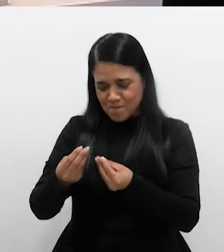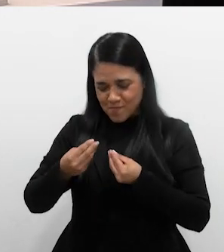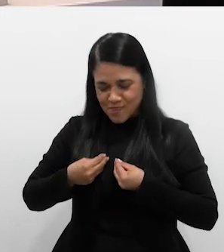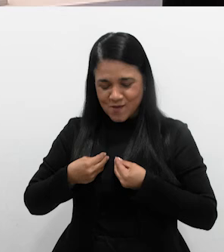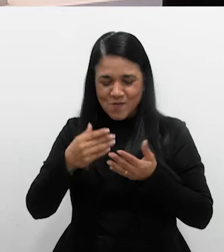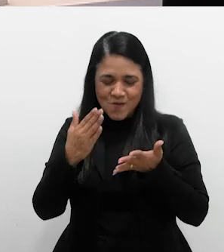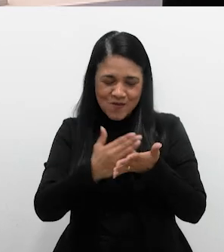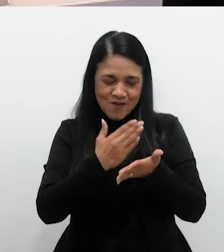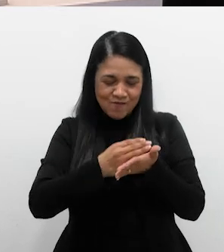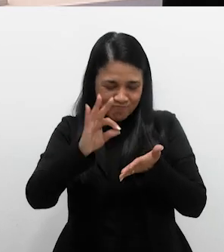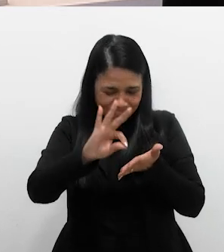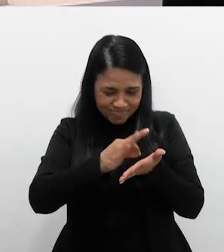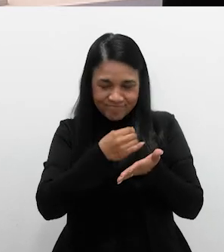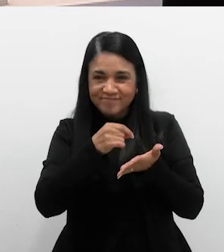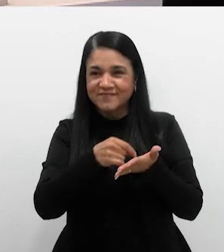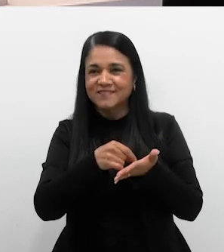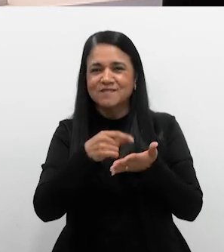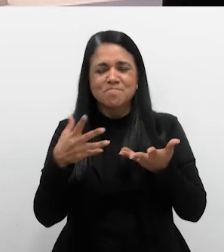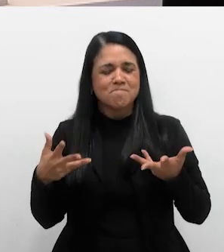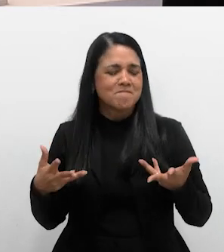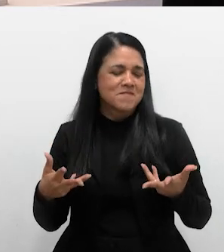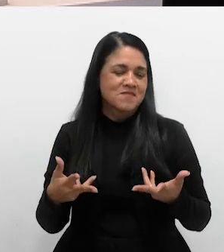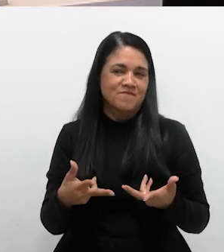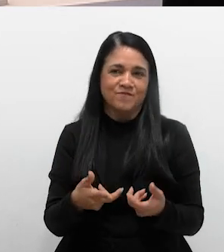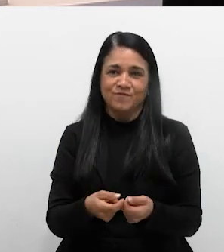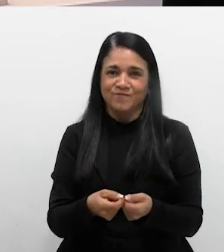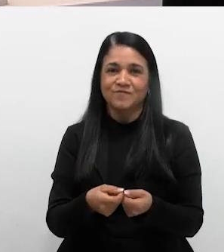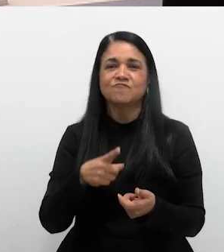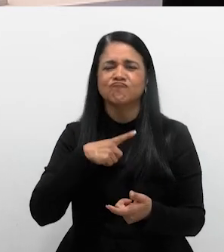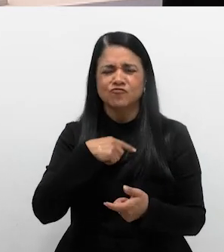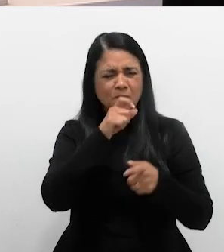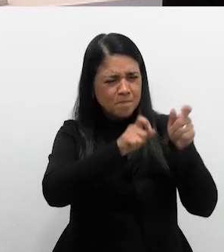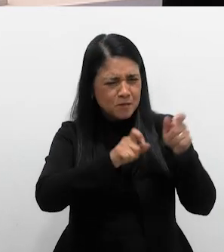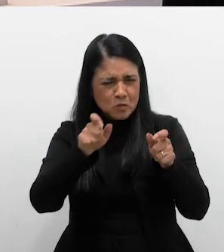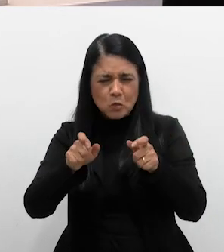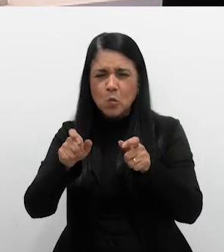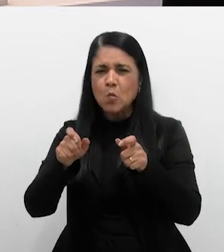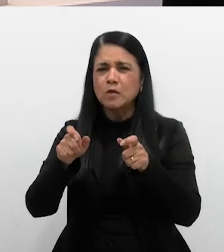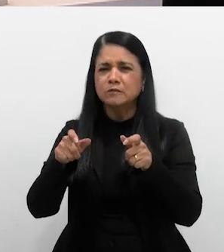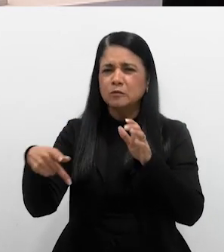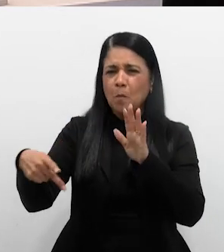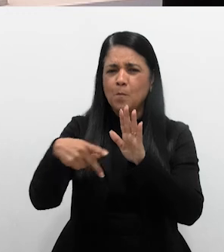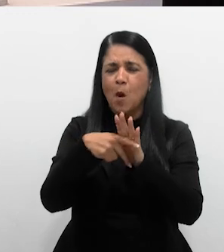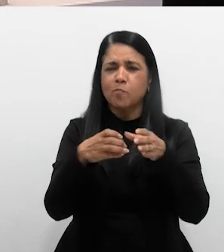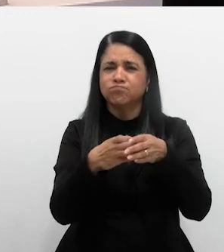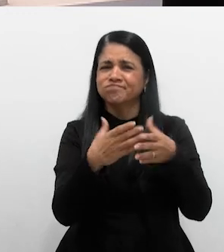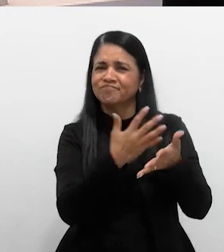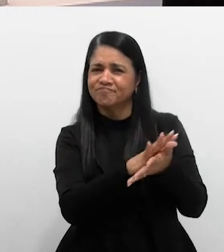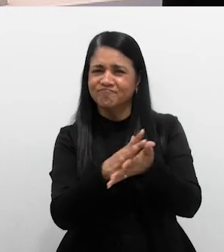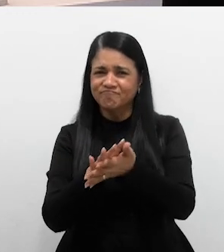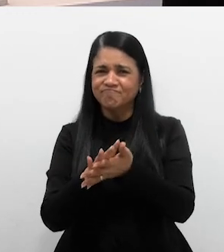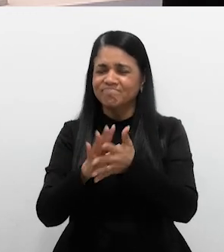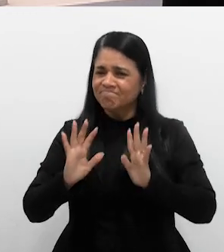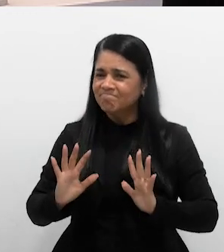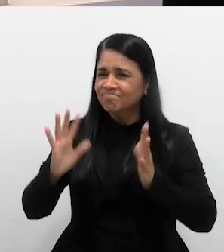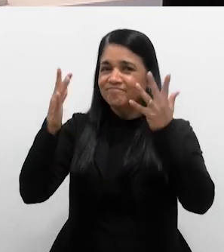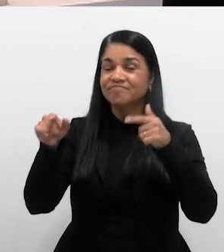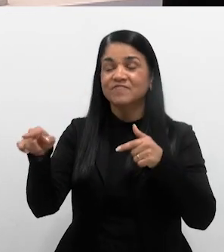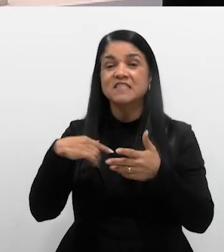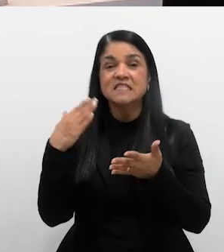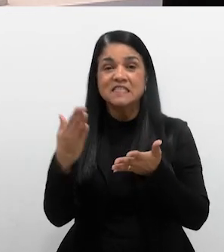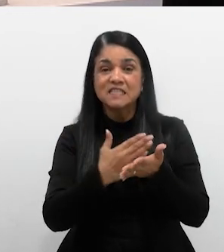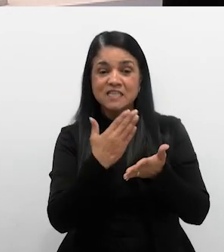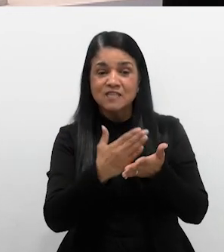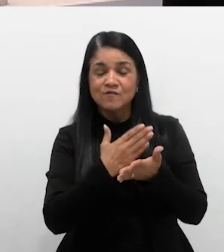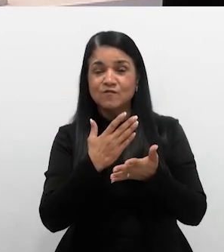me deu mais um livro autografado, foi muito maravilhoso. Tinha muita gente do samba lá confraternizando com ela.